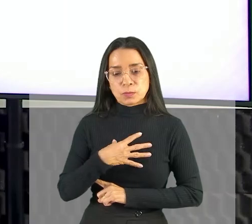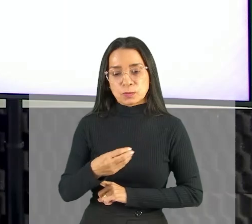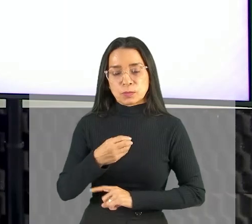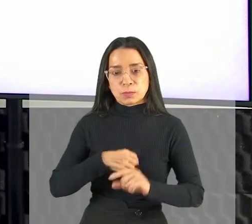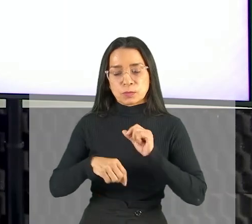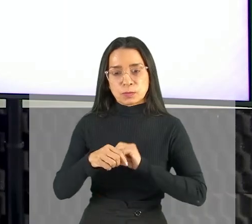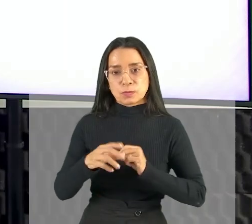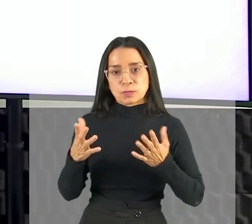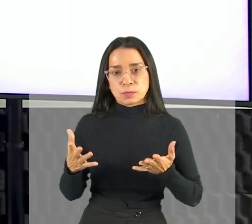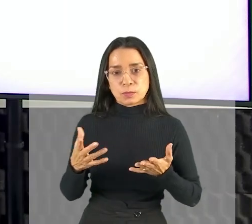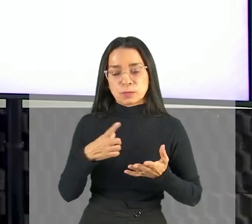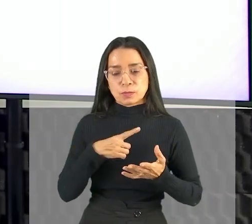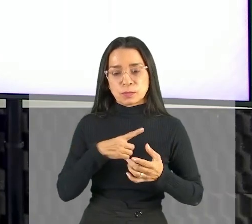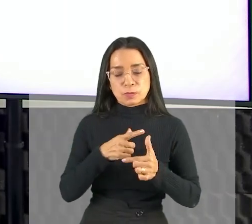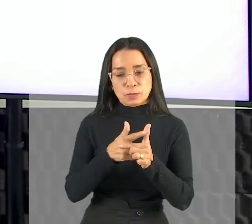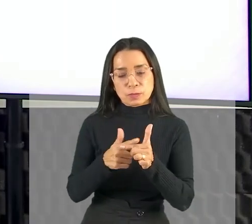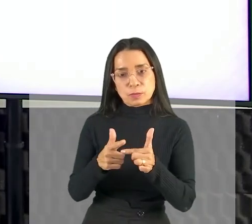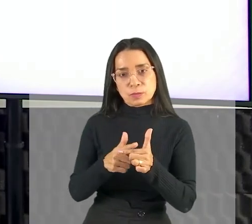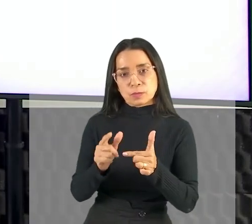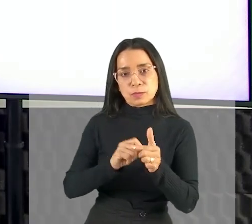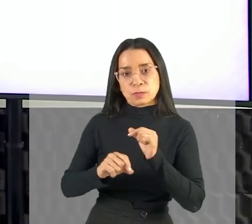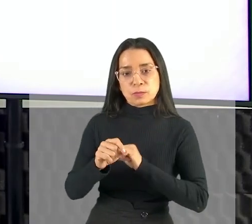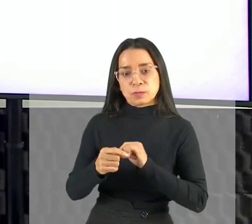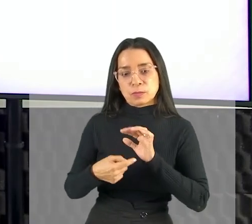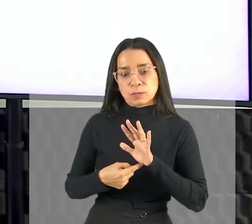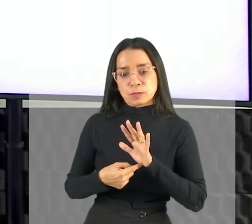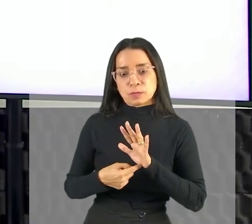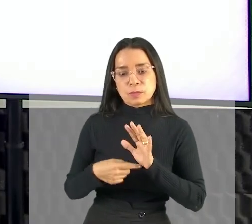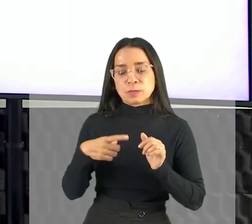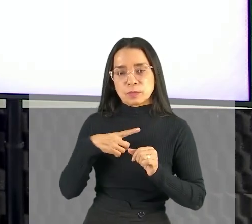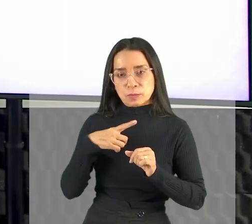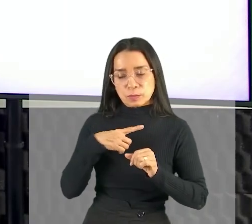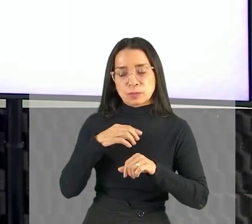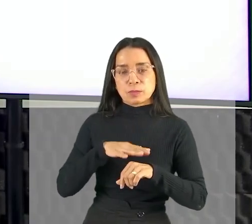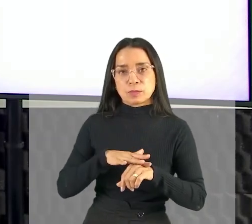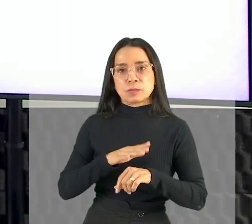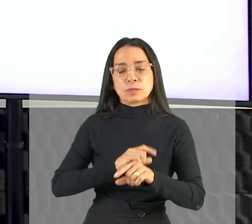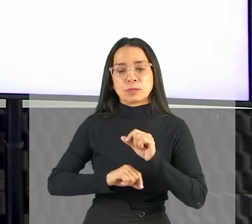afetado né ou seja manifestar a doença eh